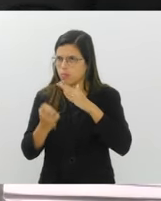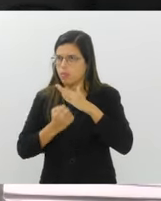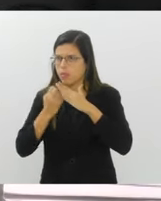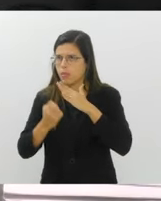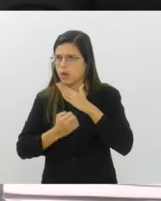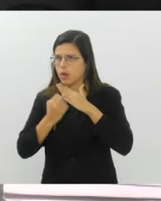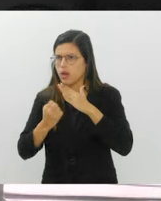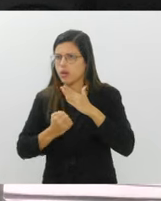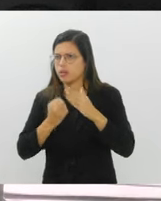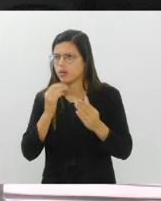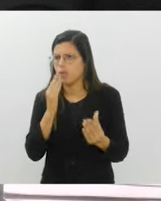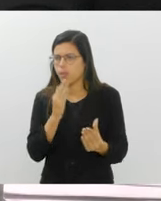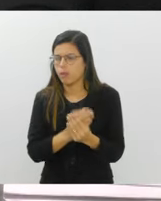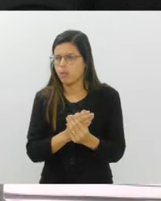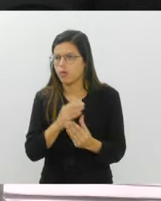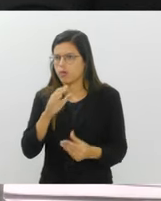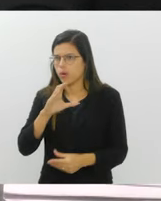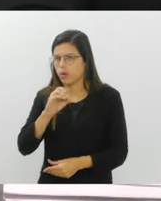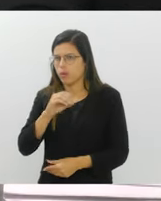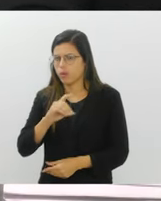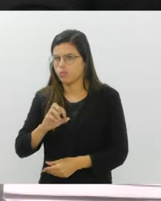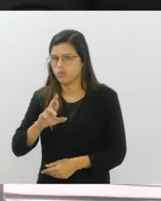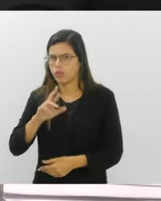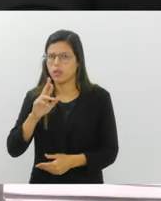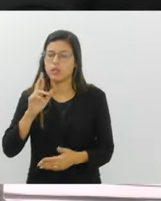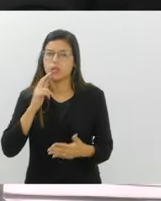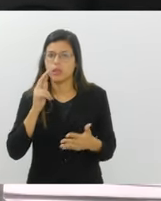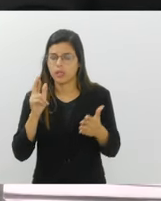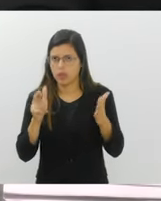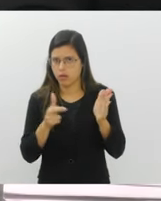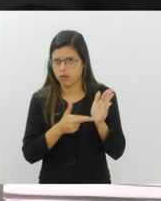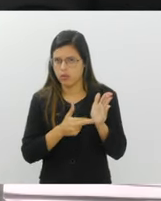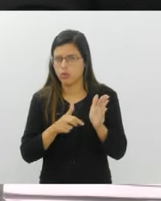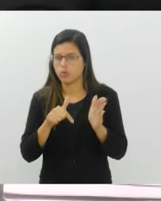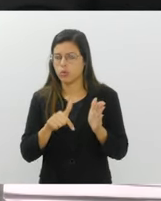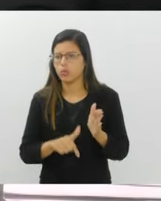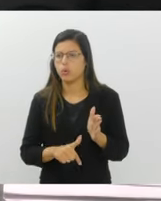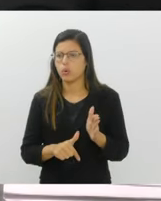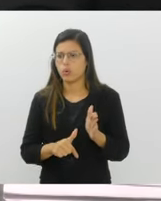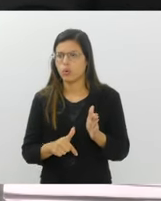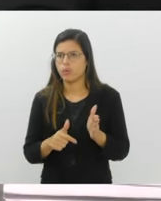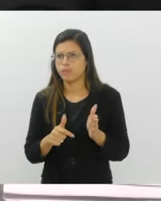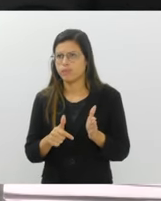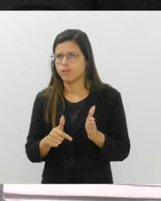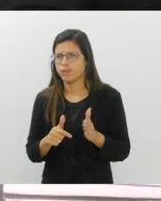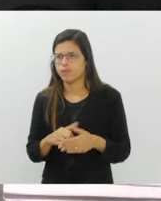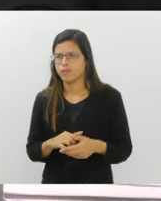processo, que hoje o Konder é relator dos recursos que a Supervia impetrou, né,